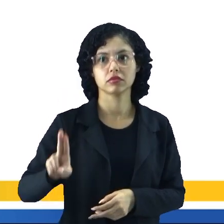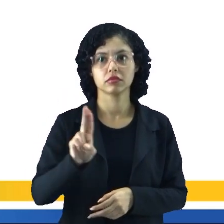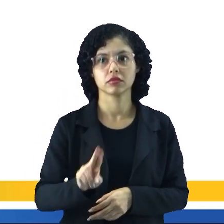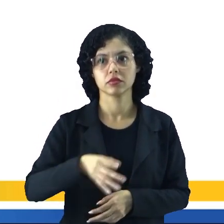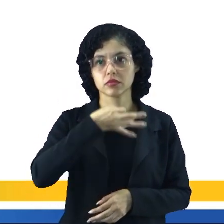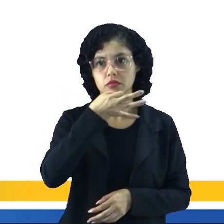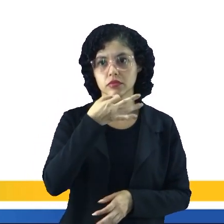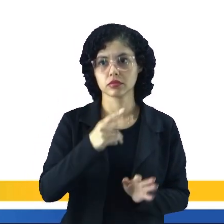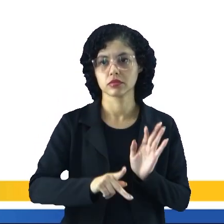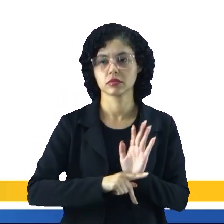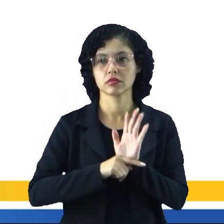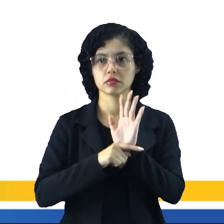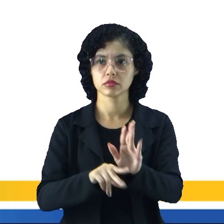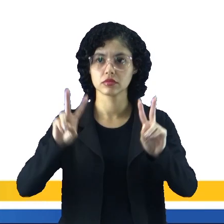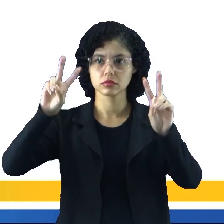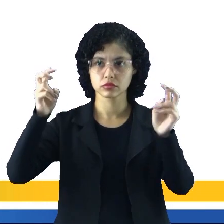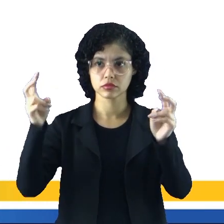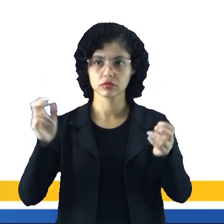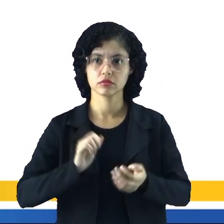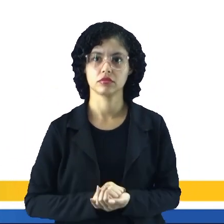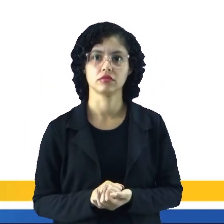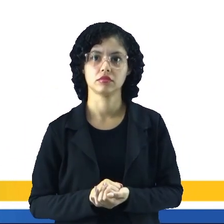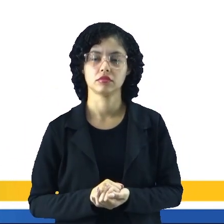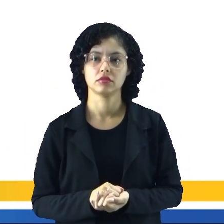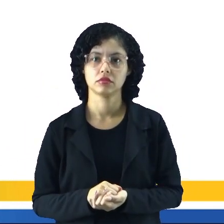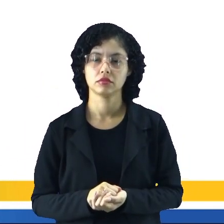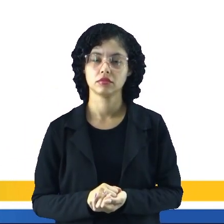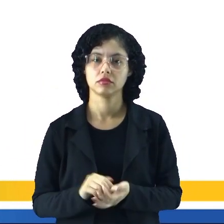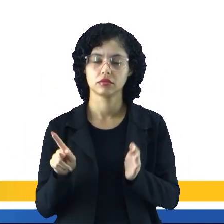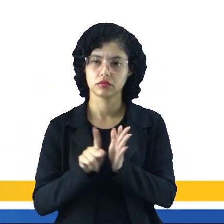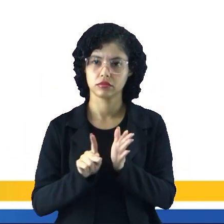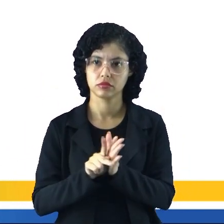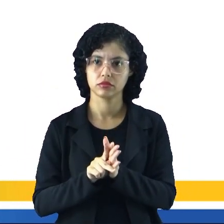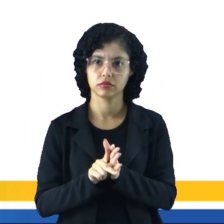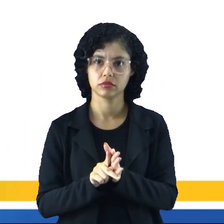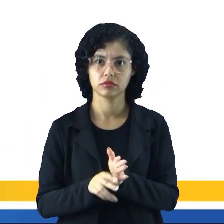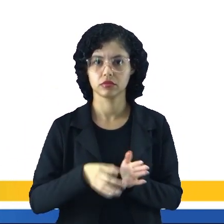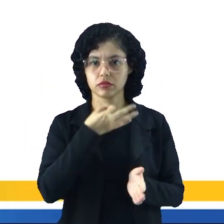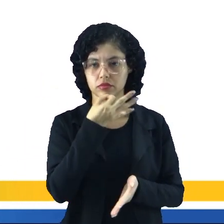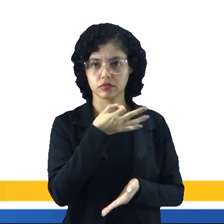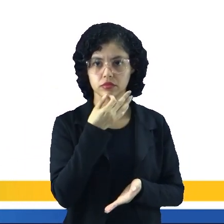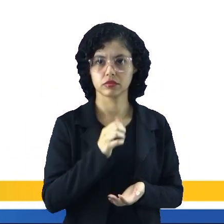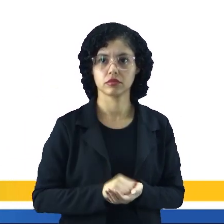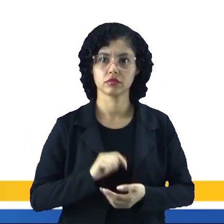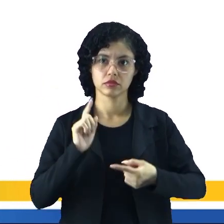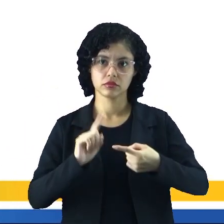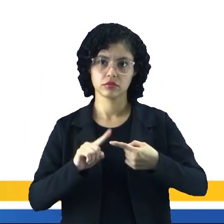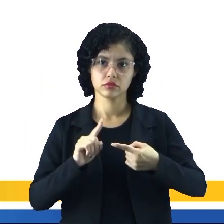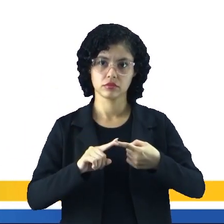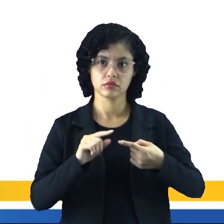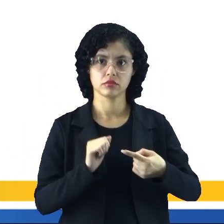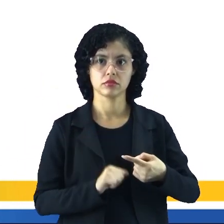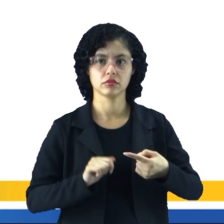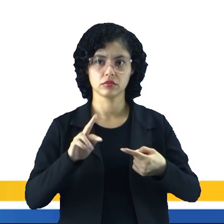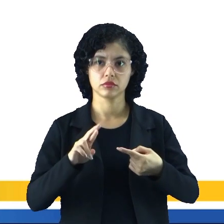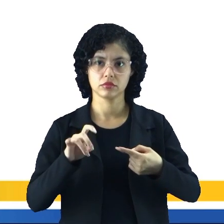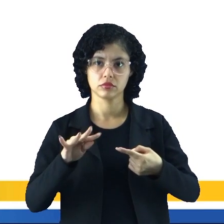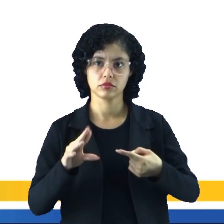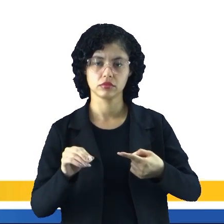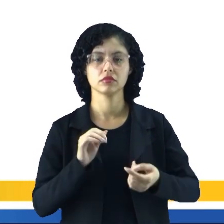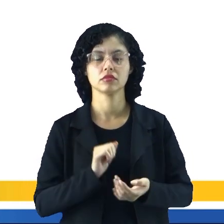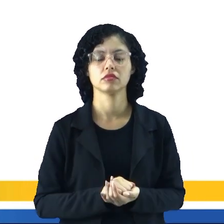são utilizados para expor opinião sobre um tema ou assunto por meio da argumentação o despertar o dissertativo